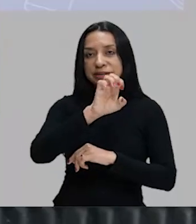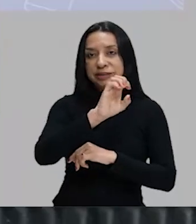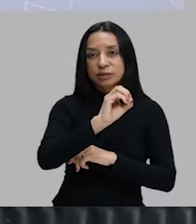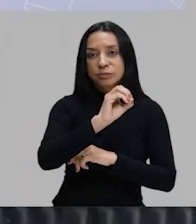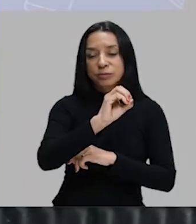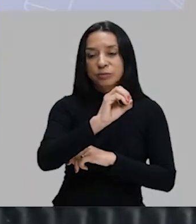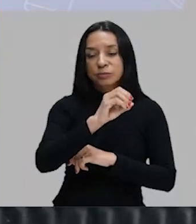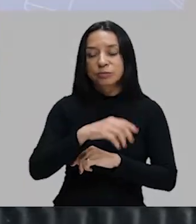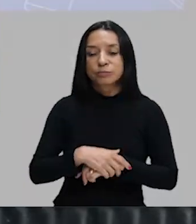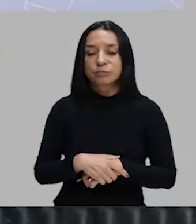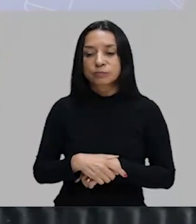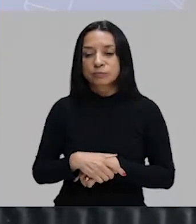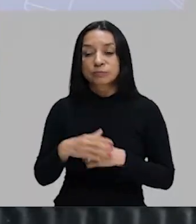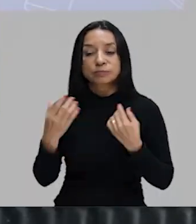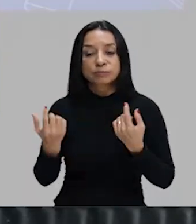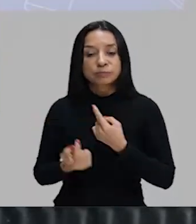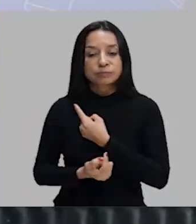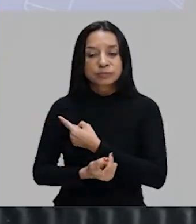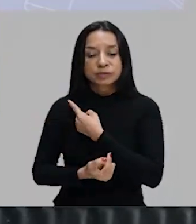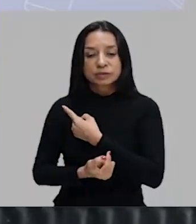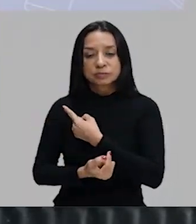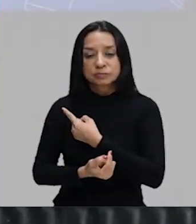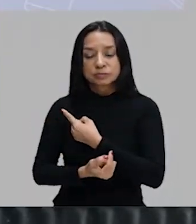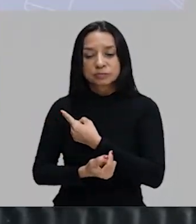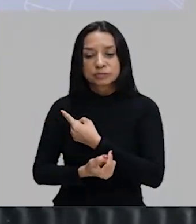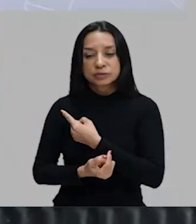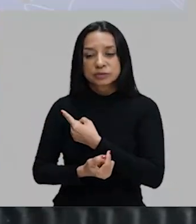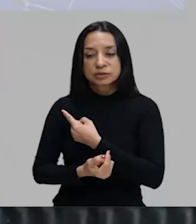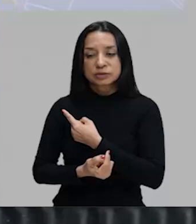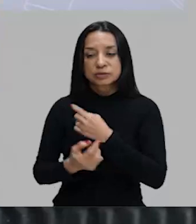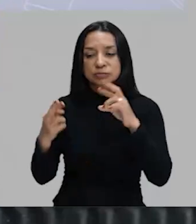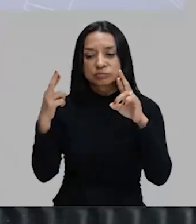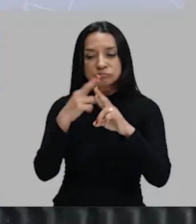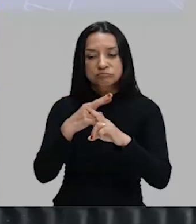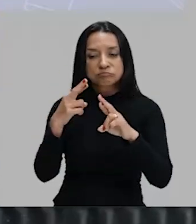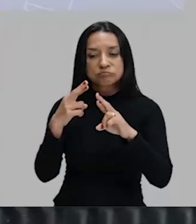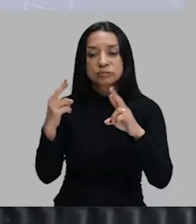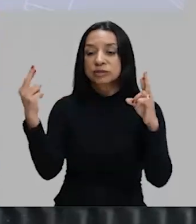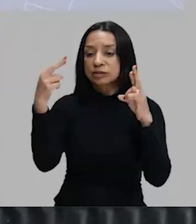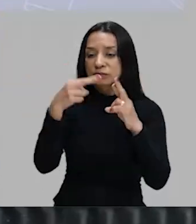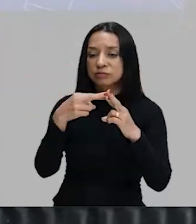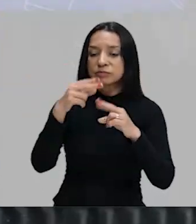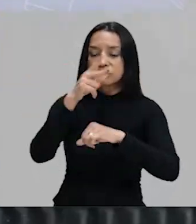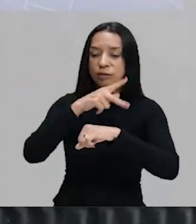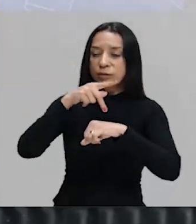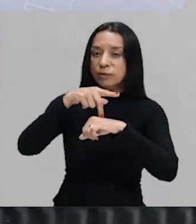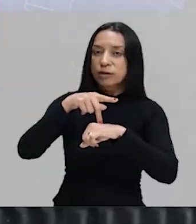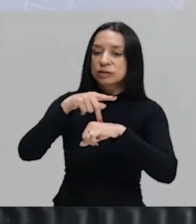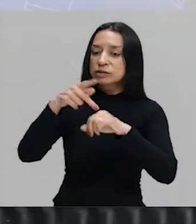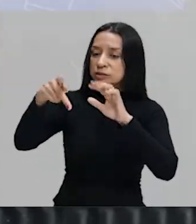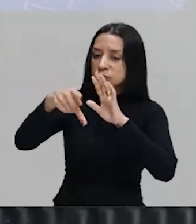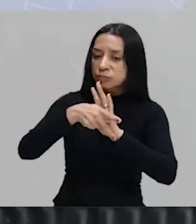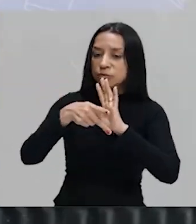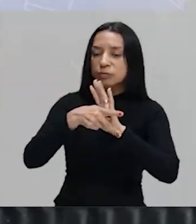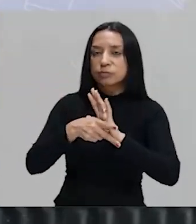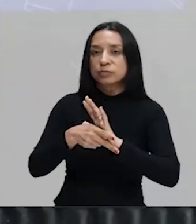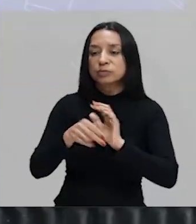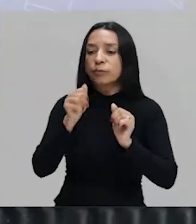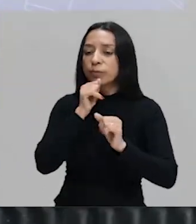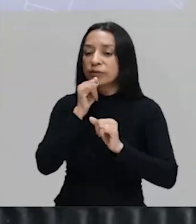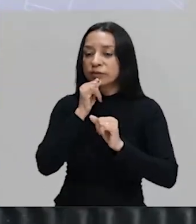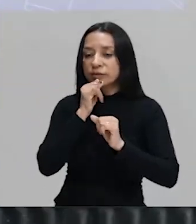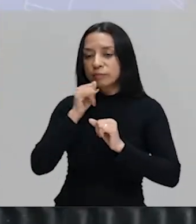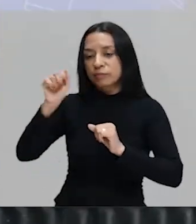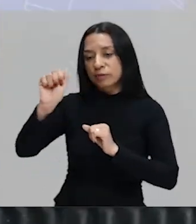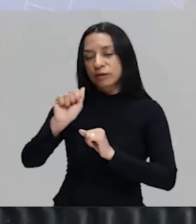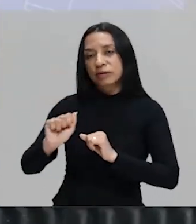vos. Aqui eu estou me referindo a países específicos, tá? Então, a Argentina, ela usa muito